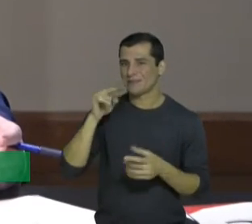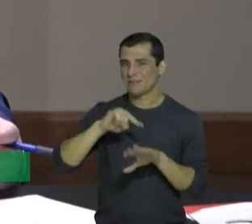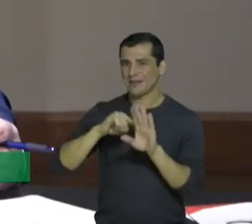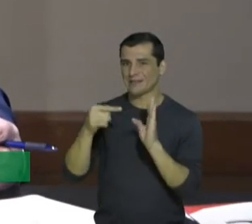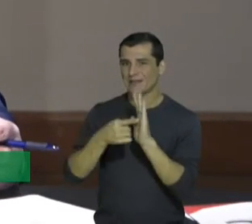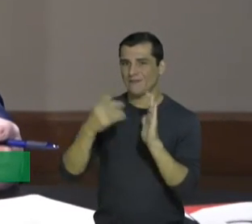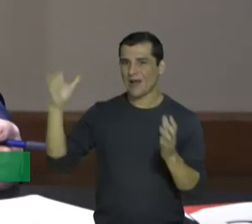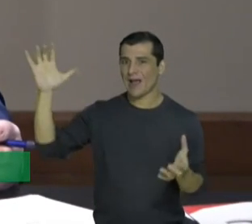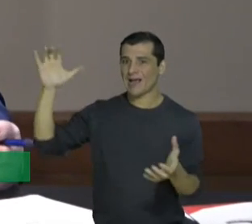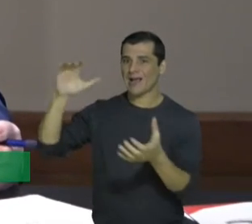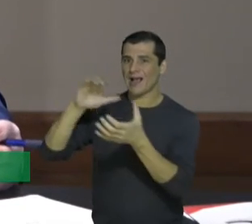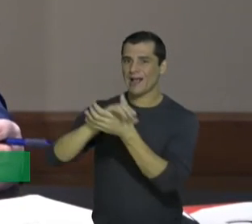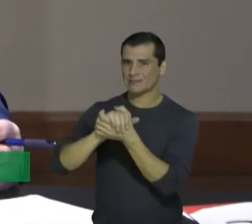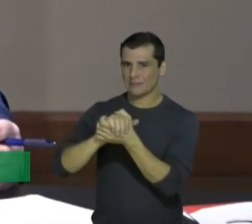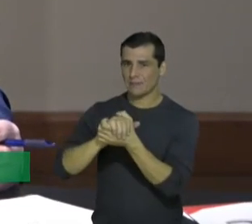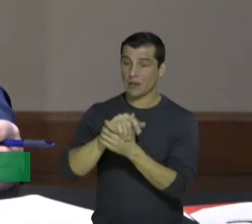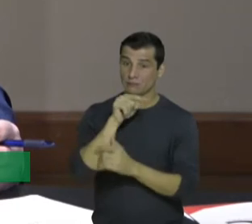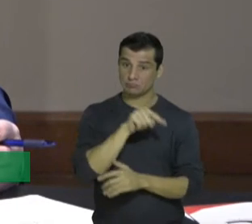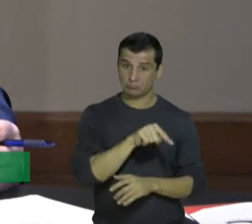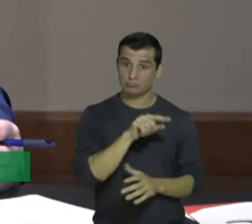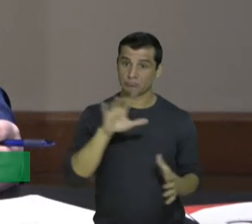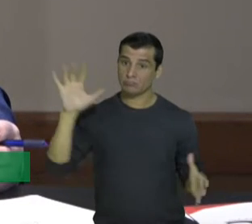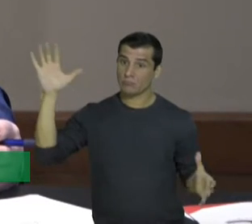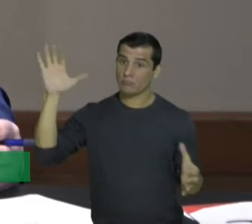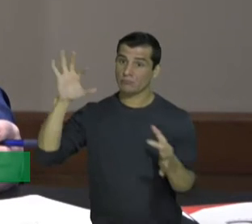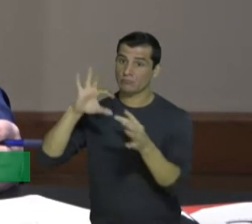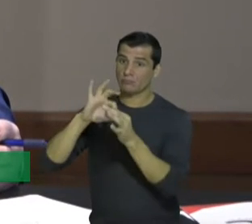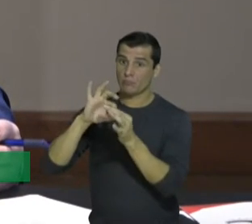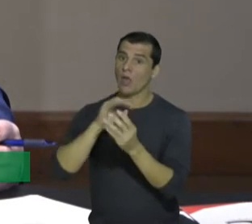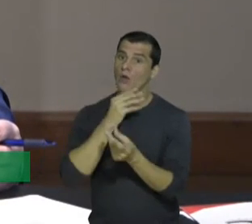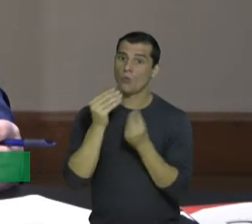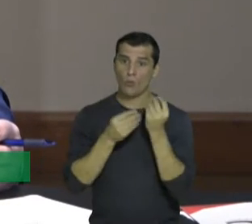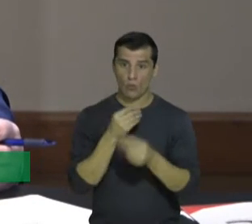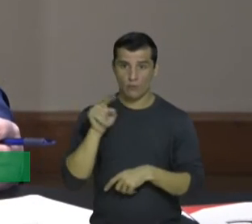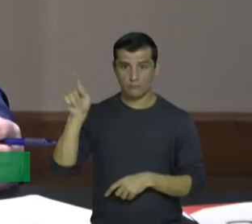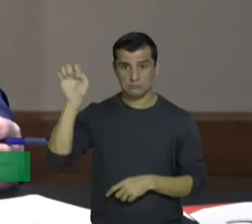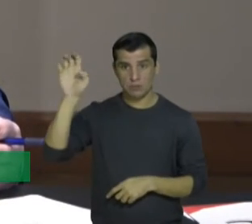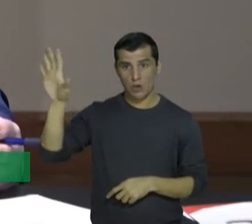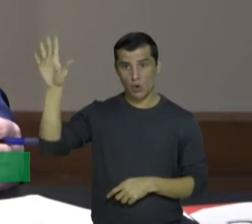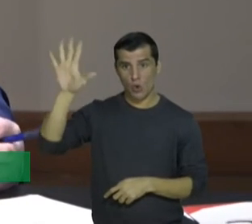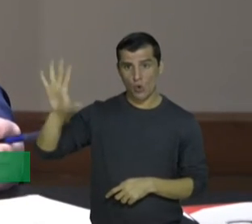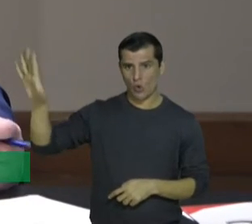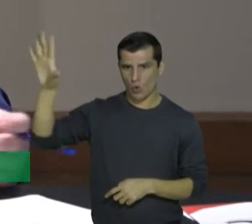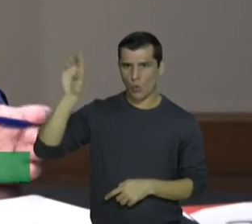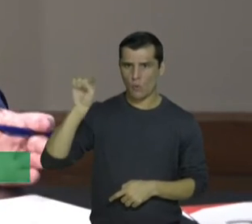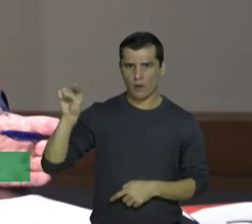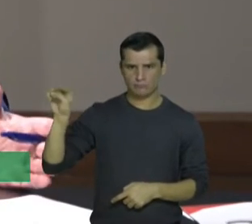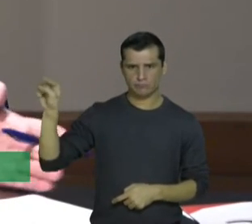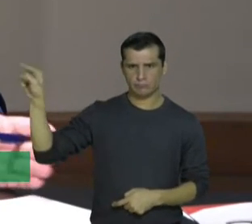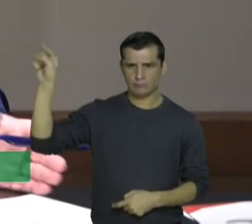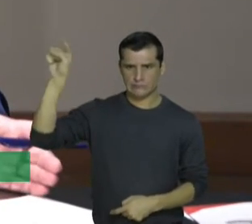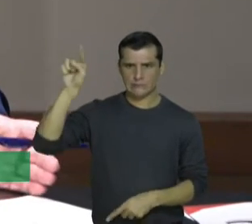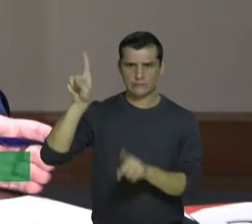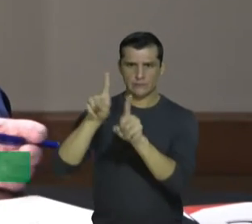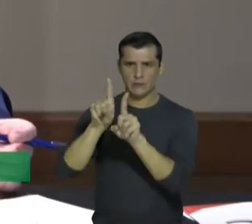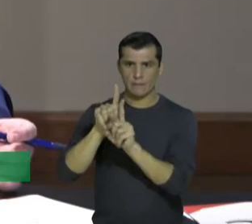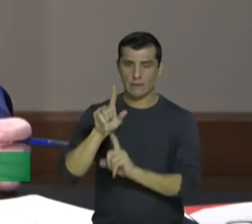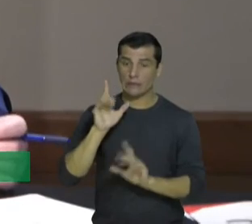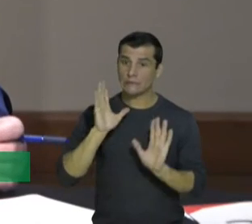esse casamento a união europeia também eh é uma é uma conversa que levou mais de 20